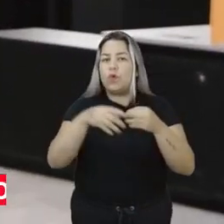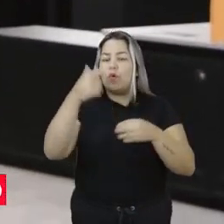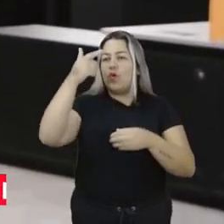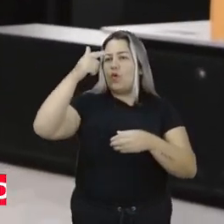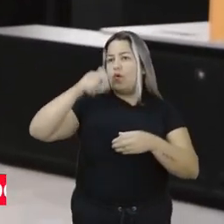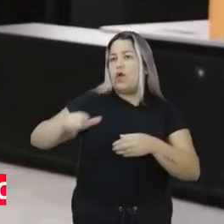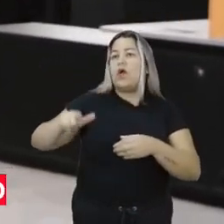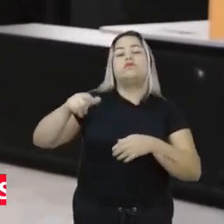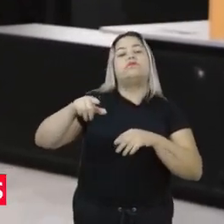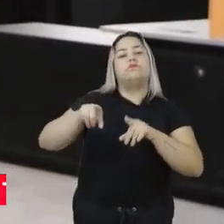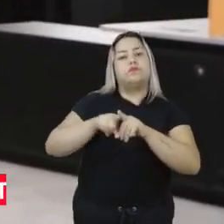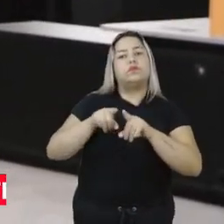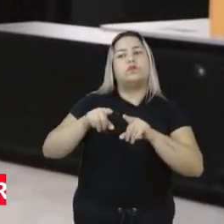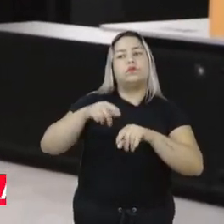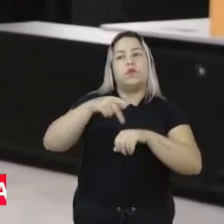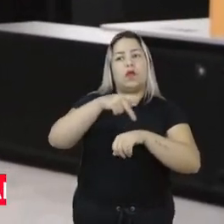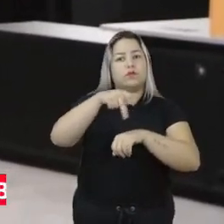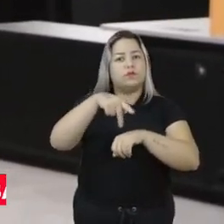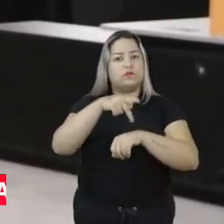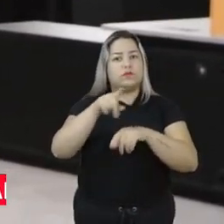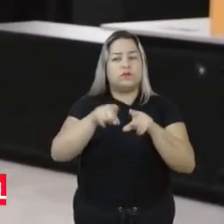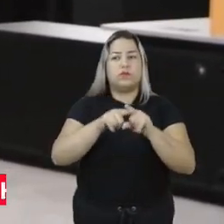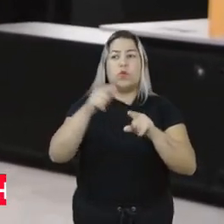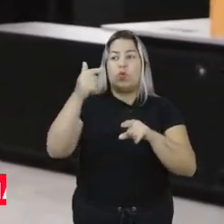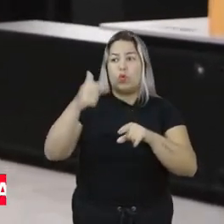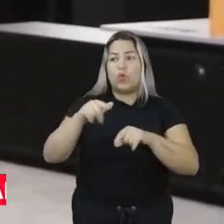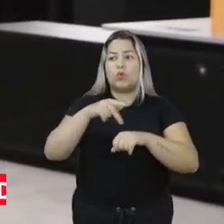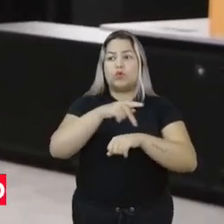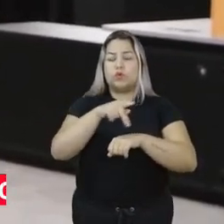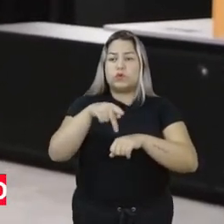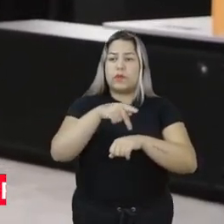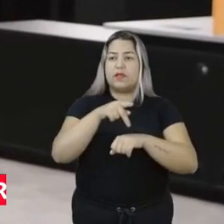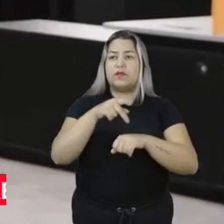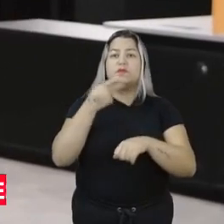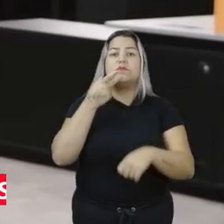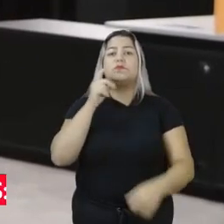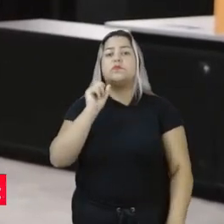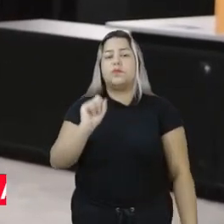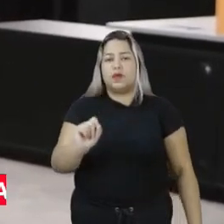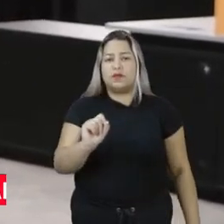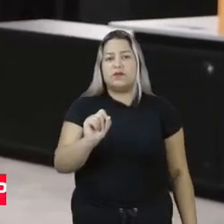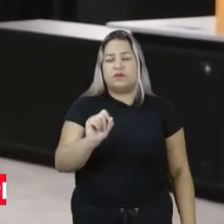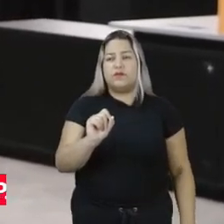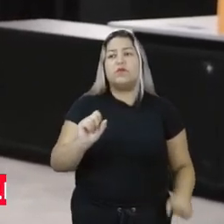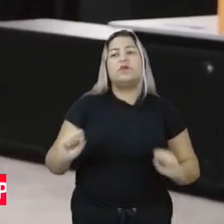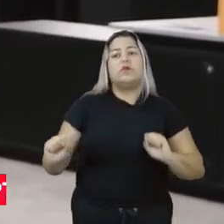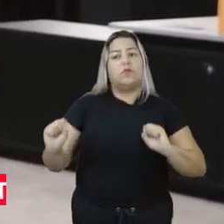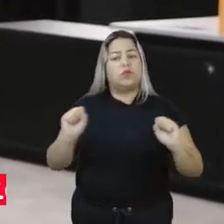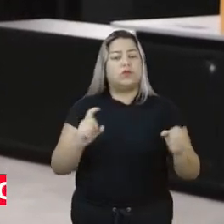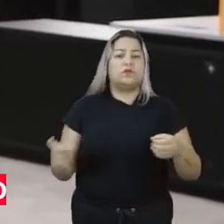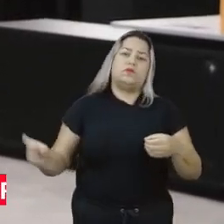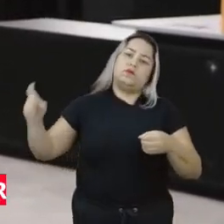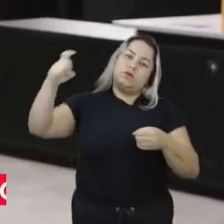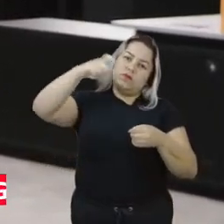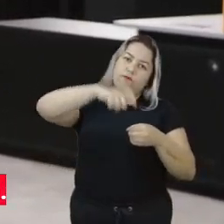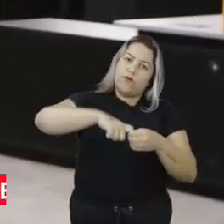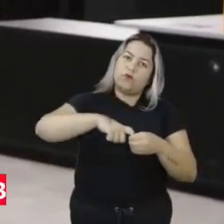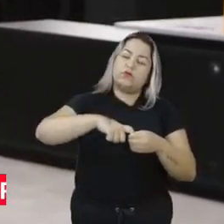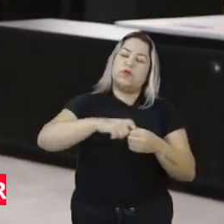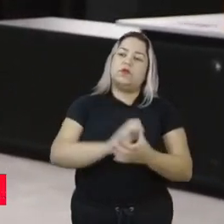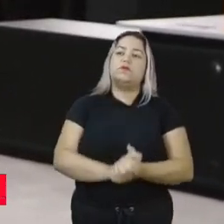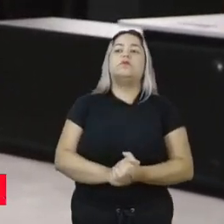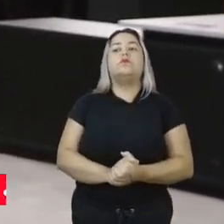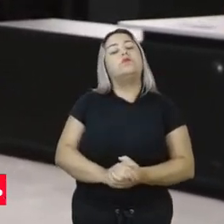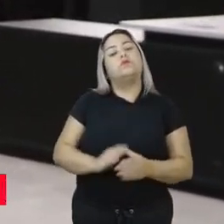organismos internacionais, inclusive com outros países, para que pudesse retomar